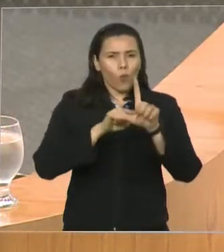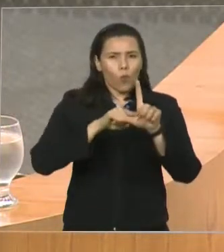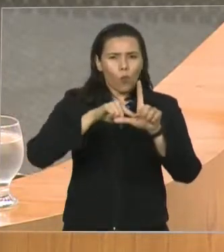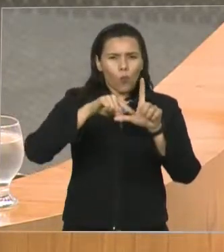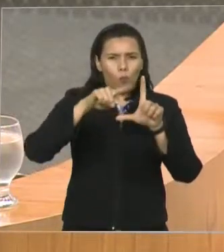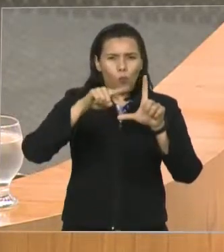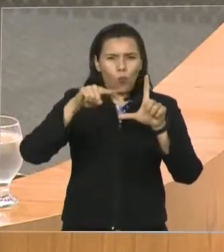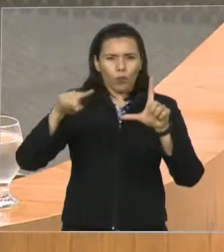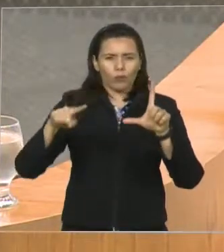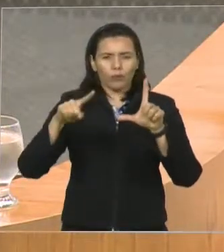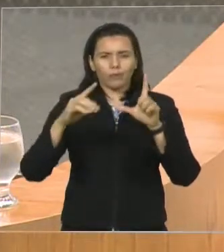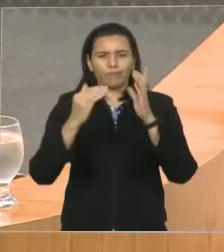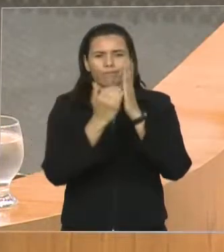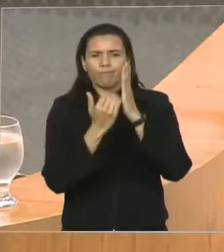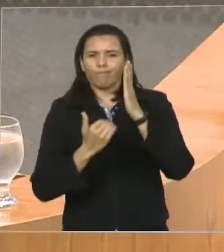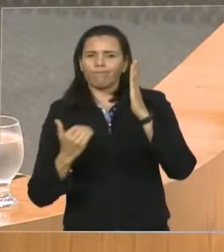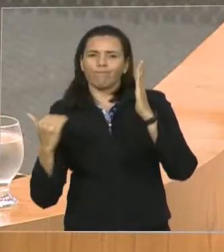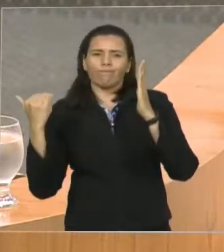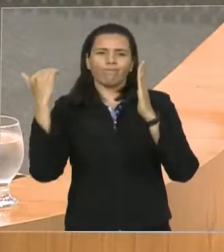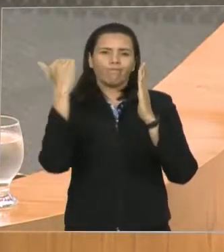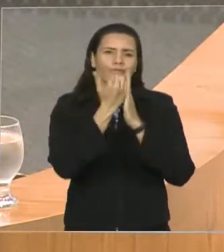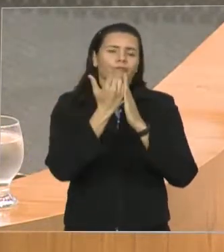e que a pobreza no Maranhão só aumentou.